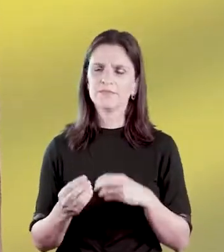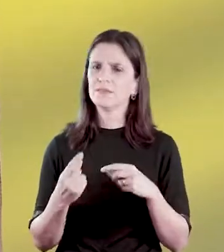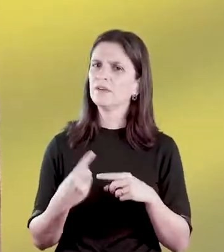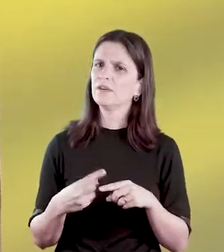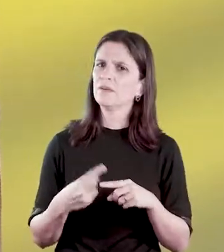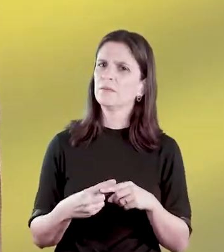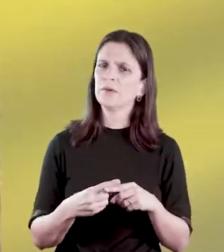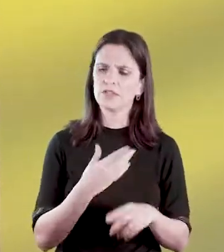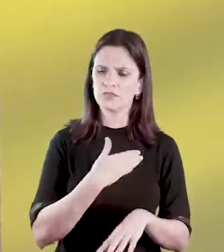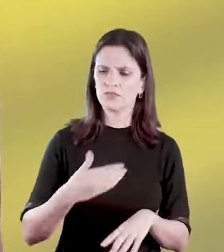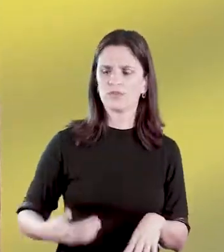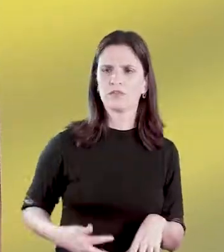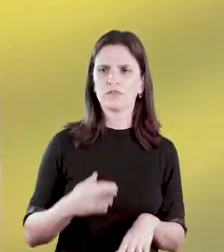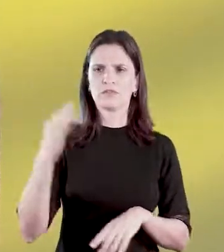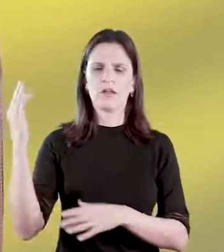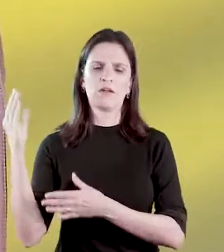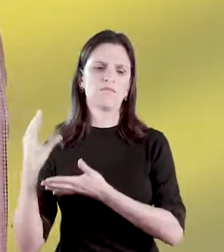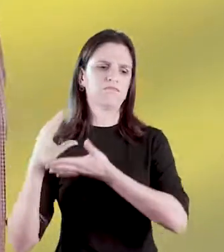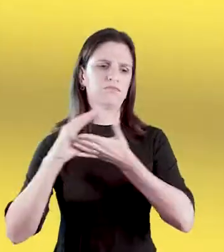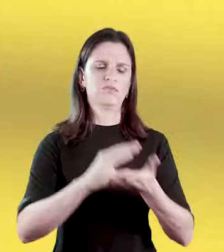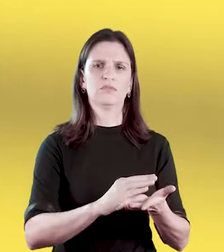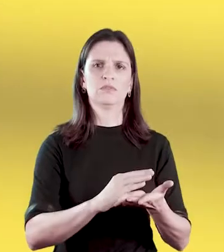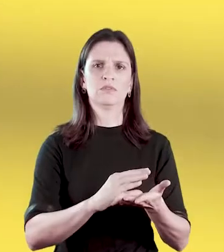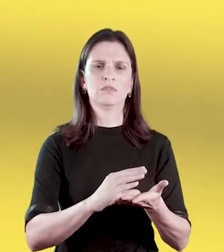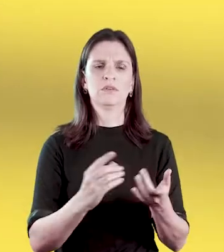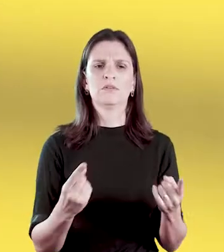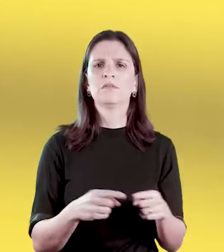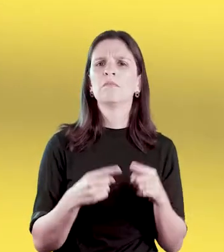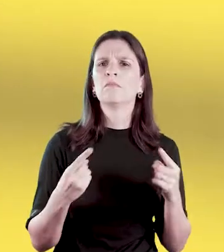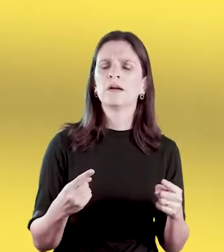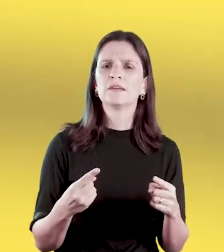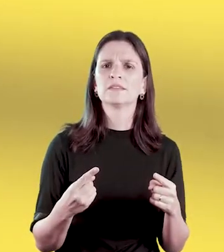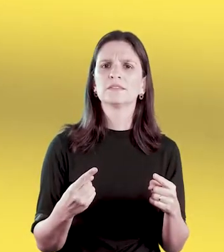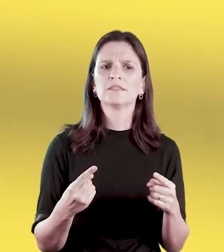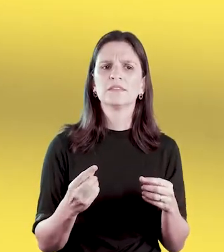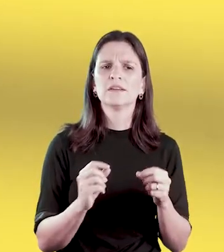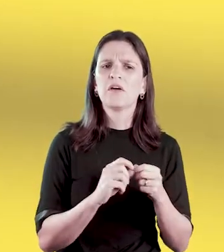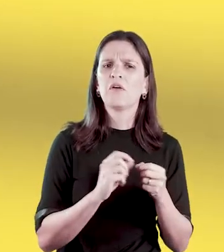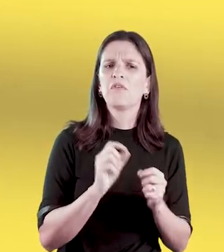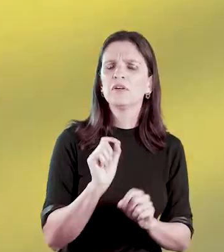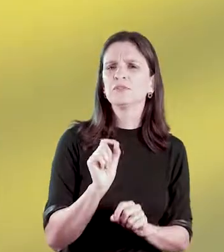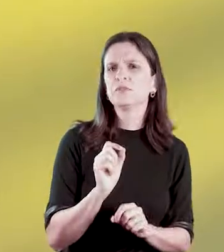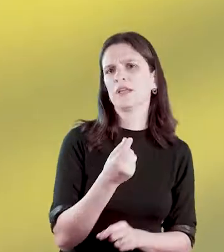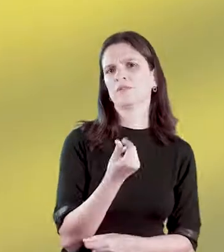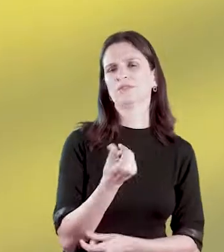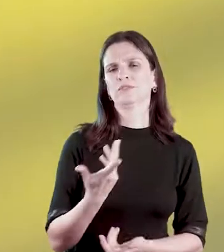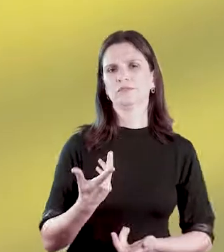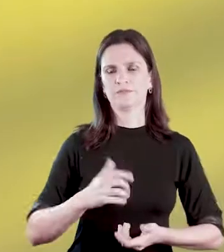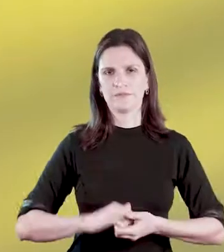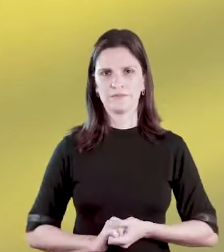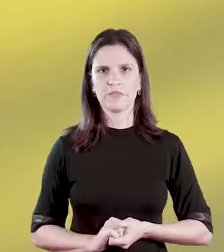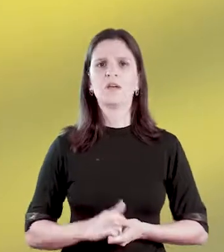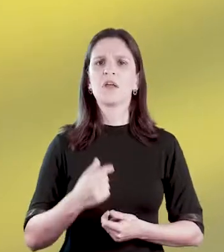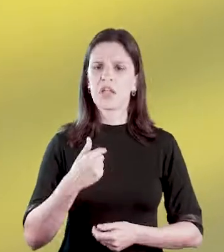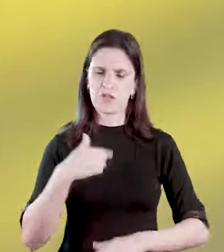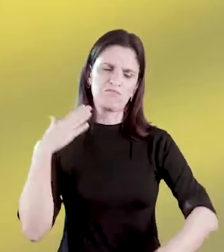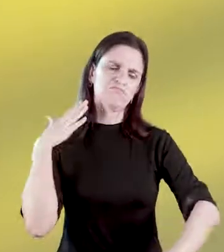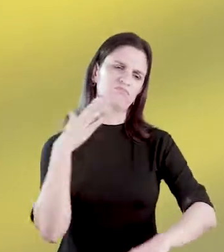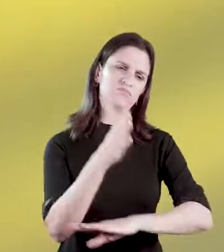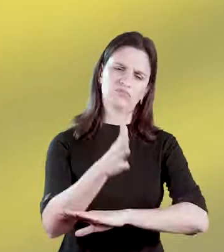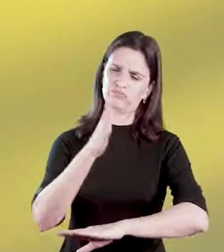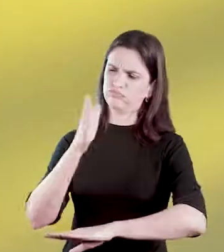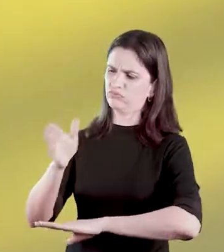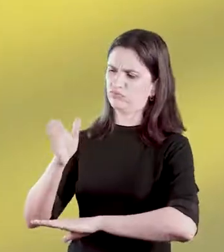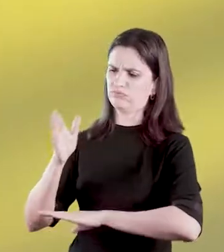se na verdade eles não aplicam naquele tem que fazer Então esse é uma bandeira que eu vou levantar agora eu vou visitar todas essas